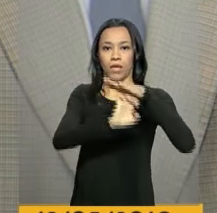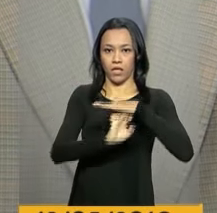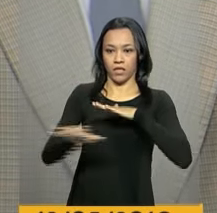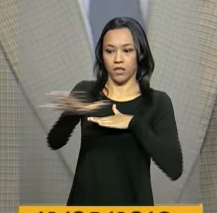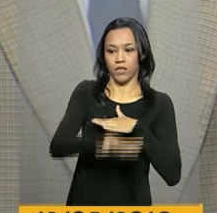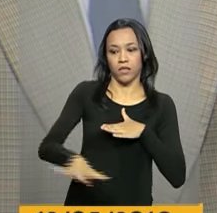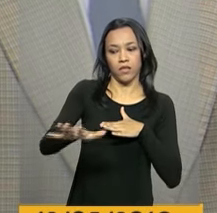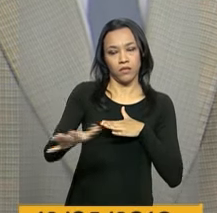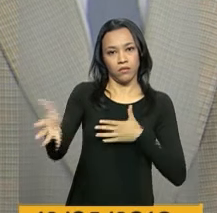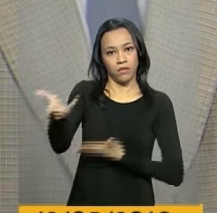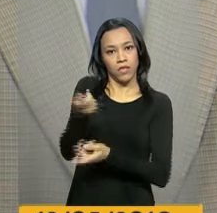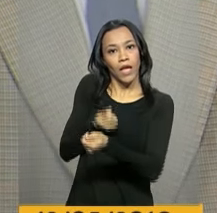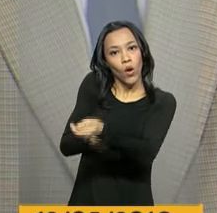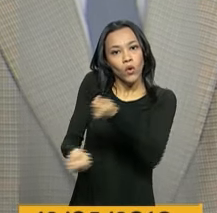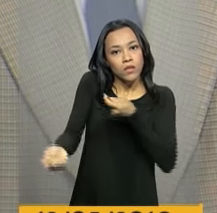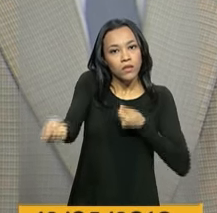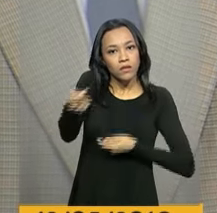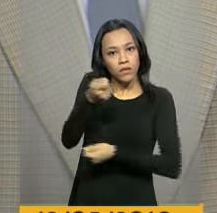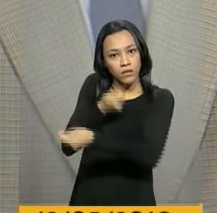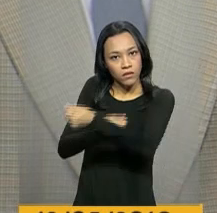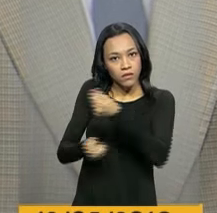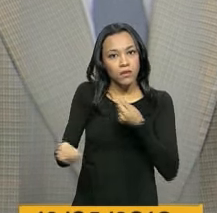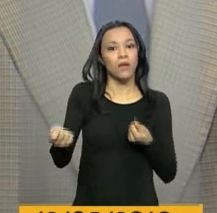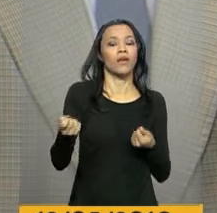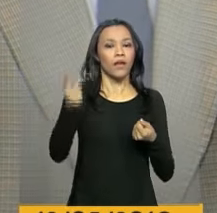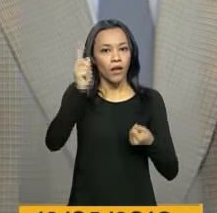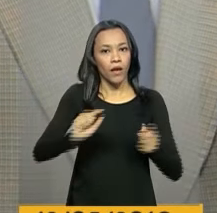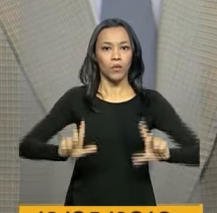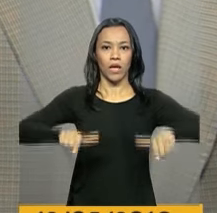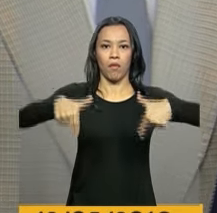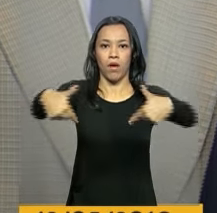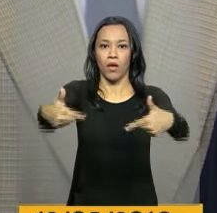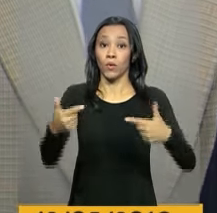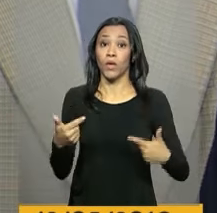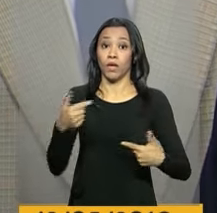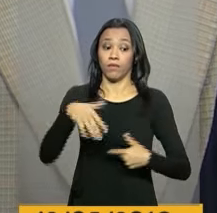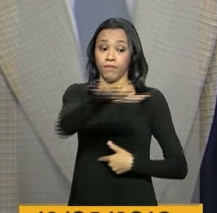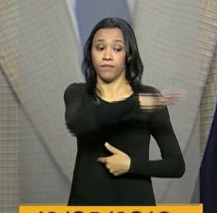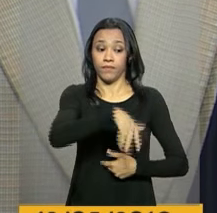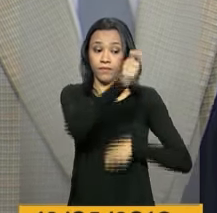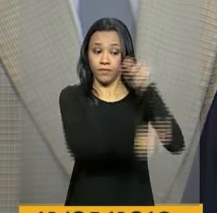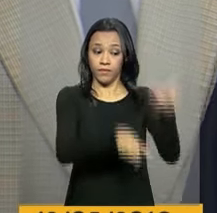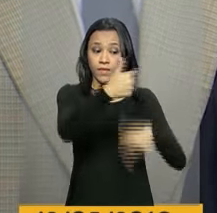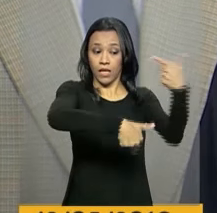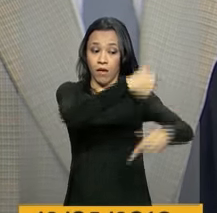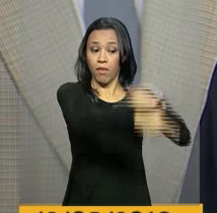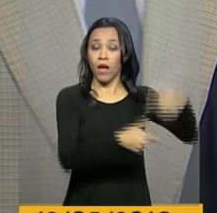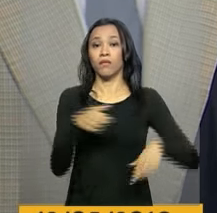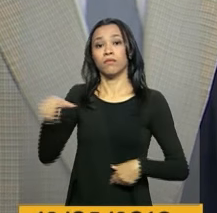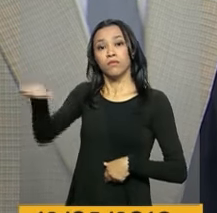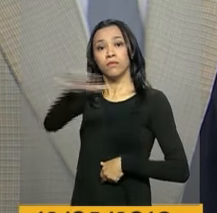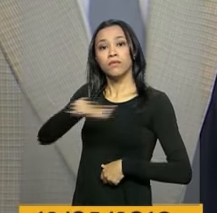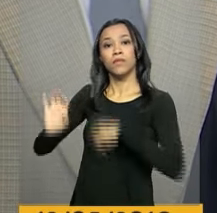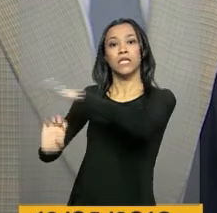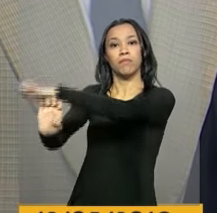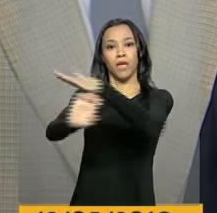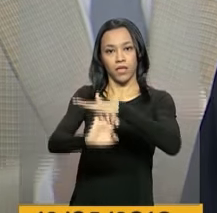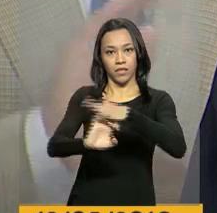entendida como a conjugação de ação entre trabalhadores e empregadores.